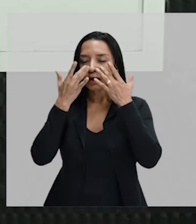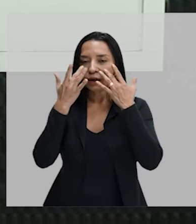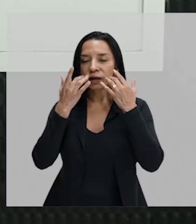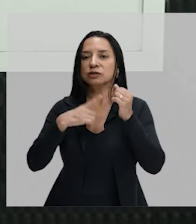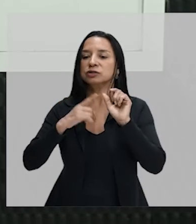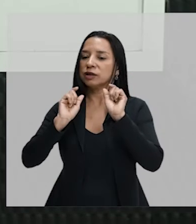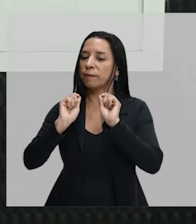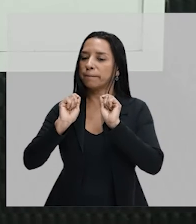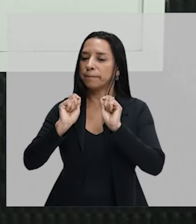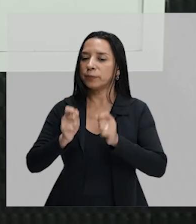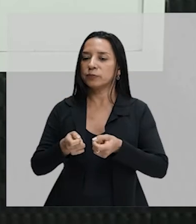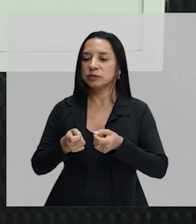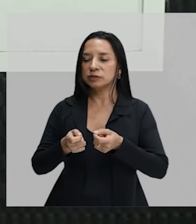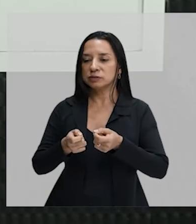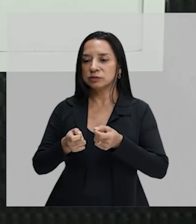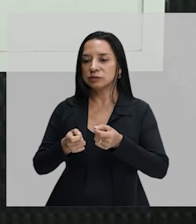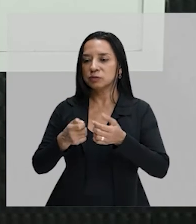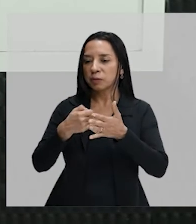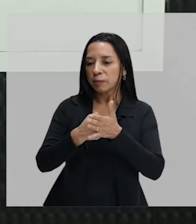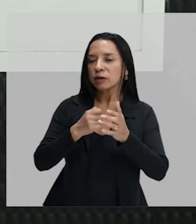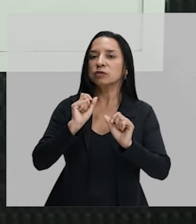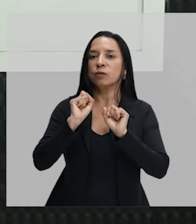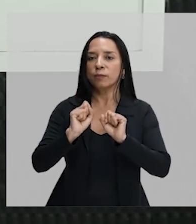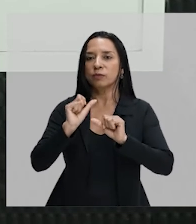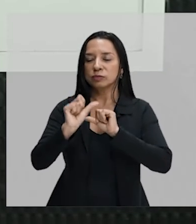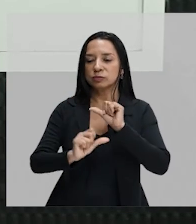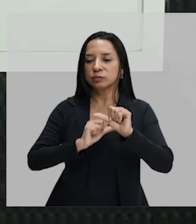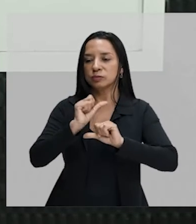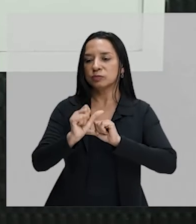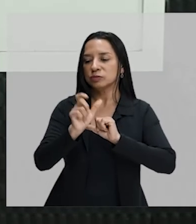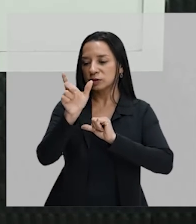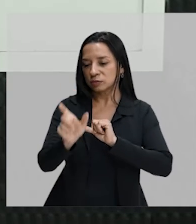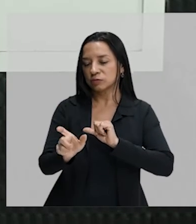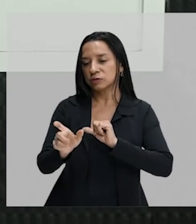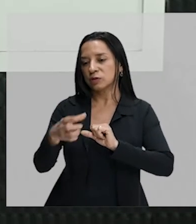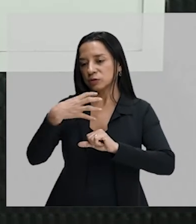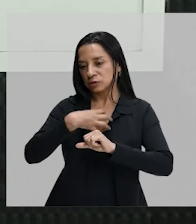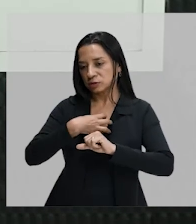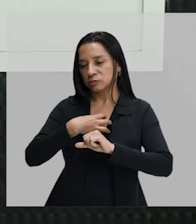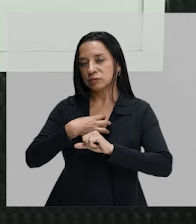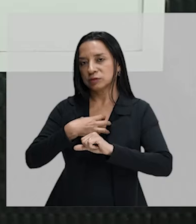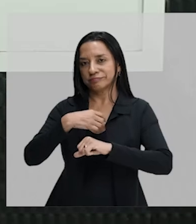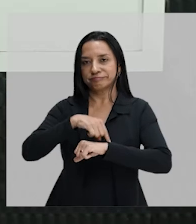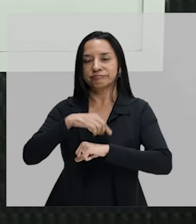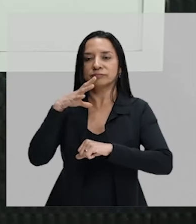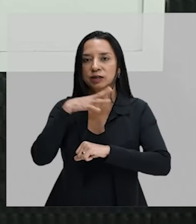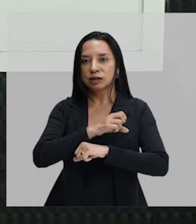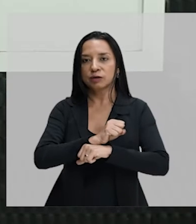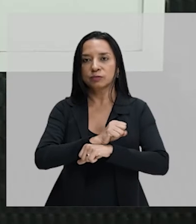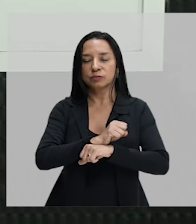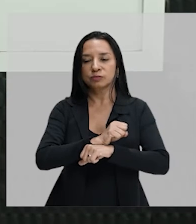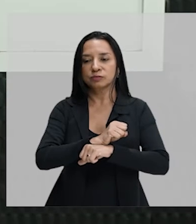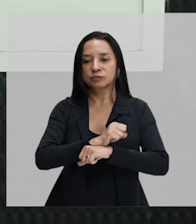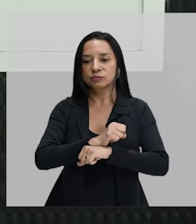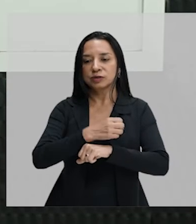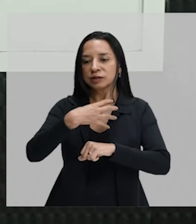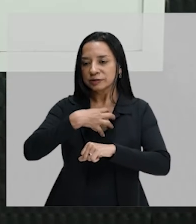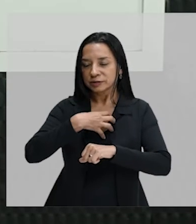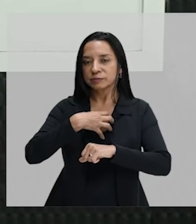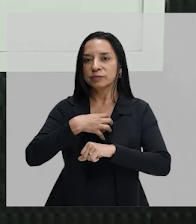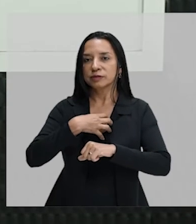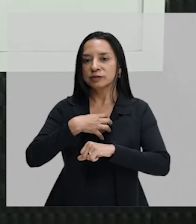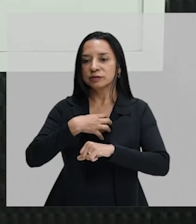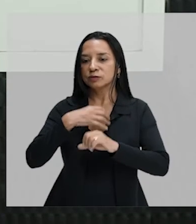arte ela tem tanto impacto que ela pode mudar a sua condição de sentimento na hora. A sua sensibilidade